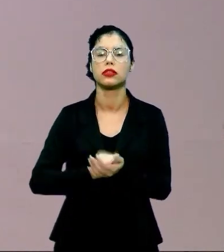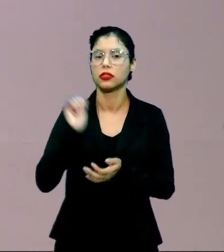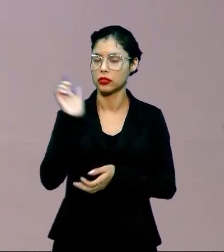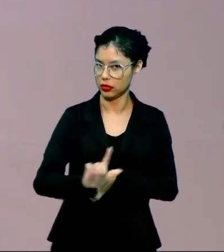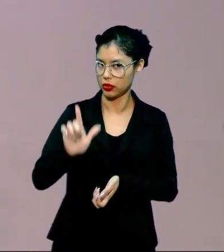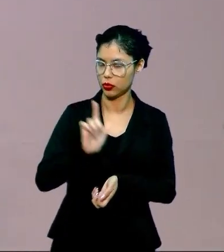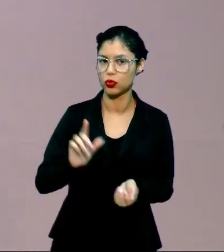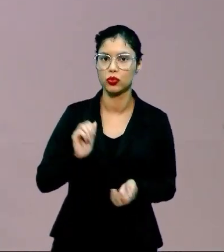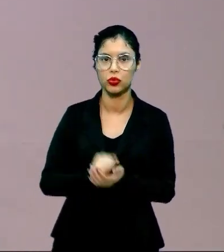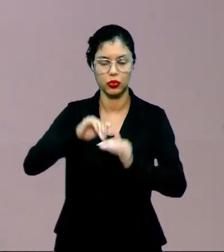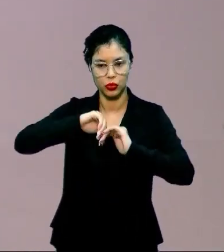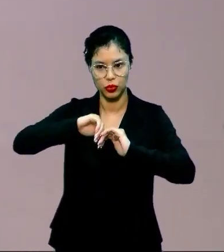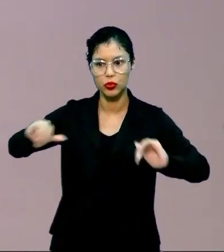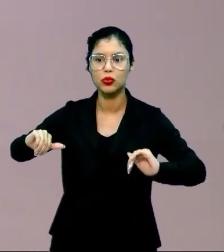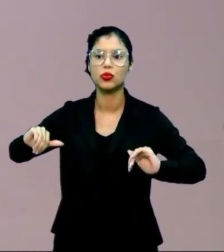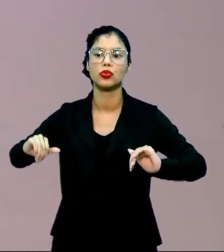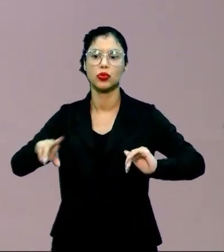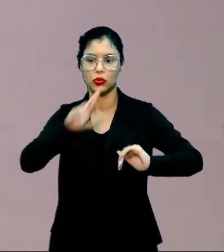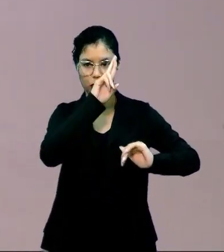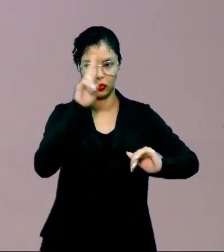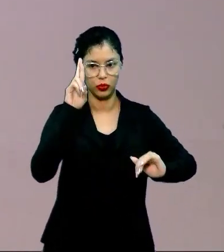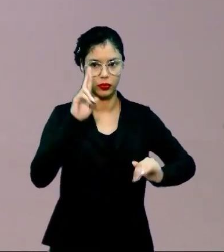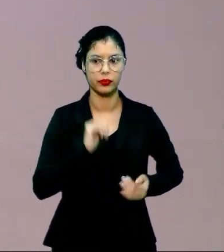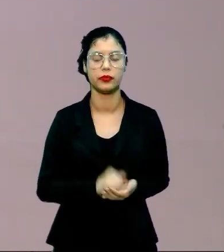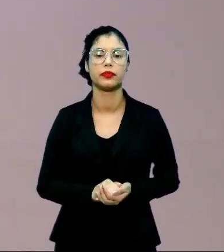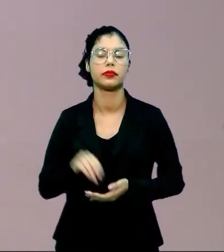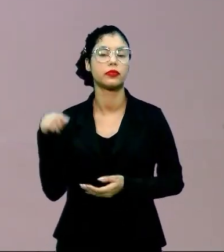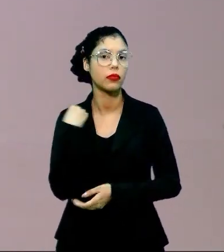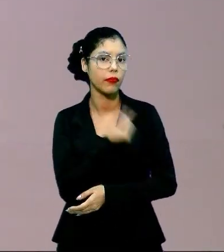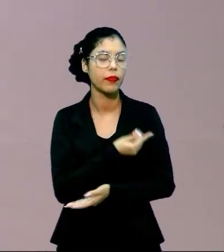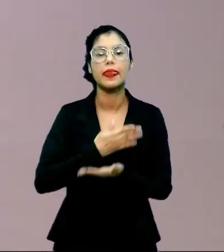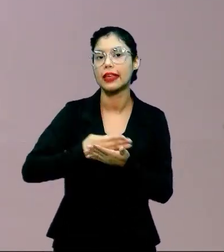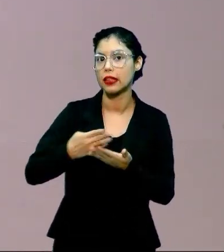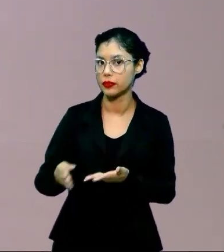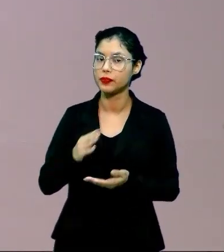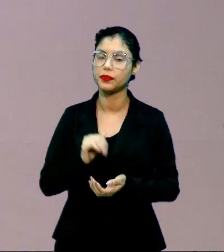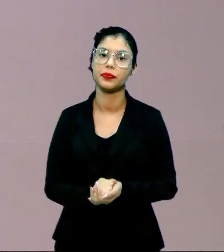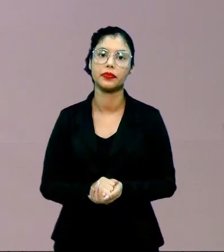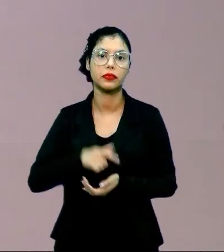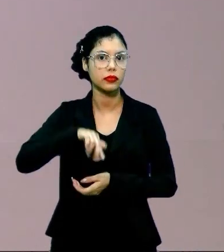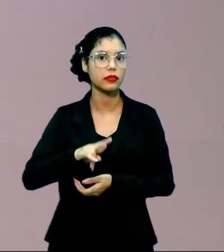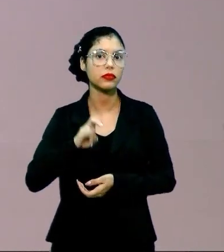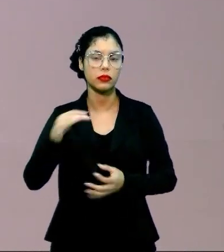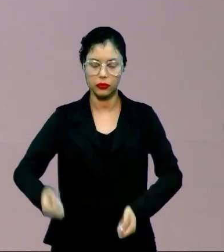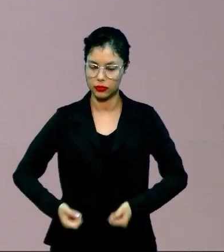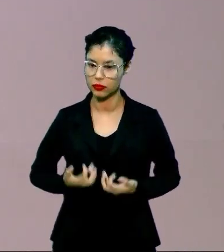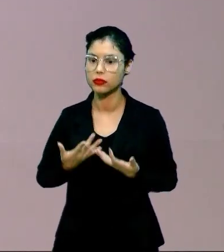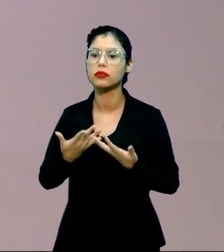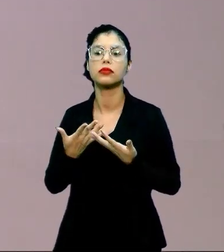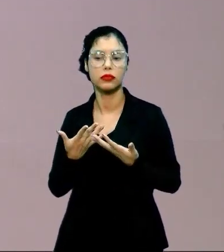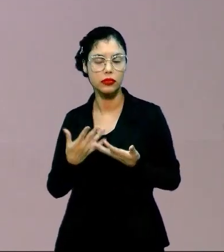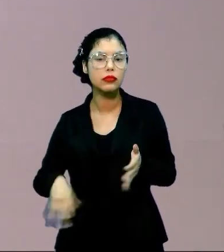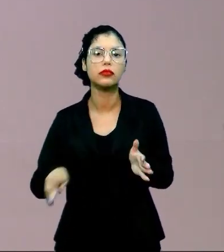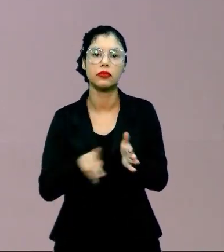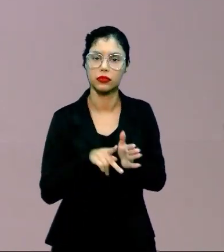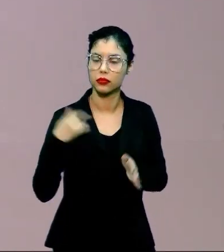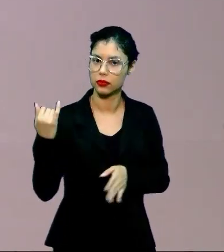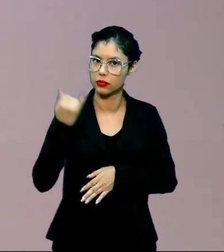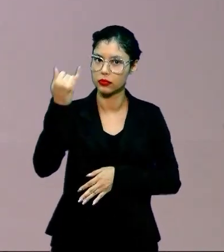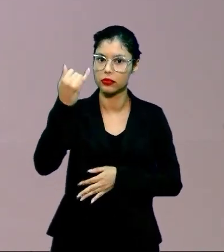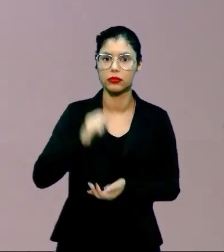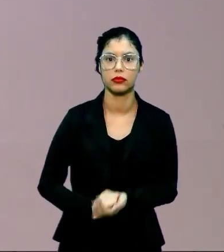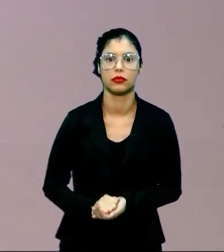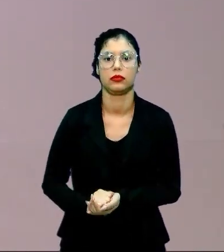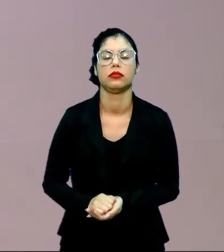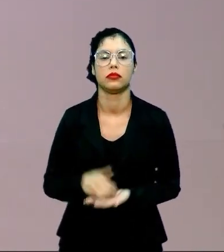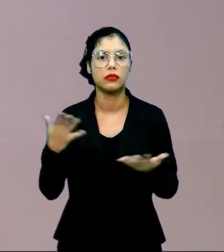tem como desvincular da história, tá? Então a gente começa com o quinhentismo, que é uma manifestação literária